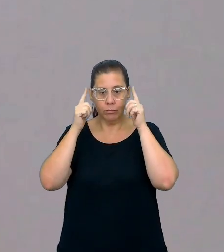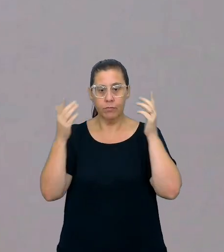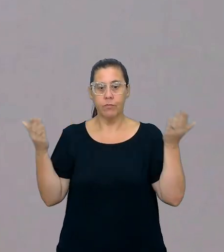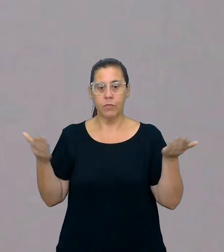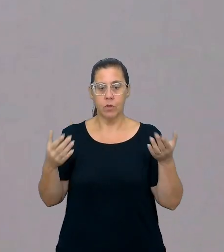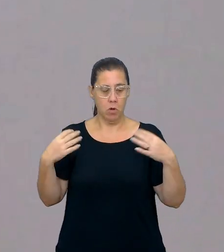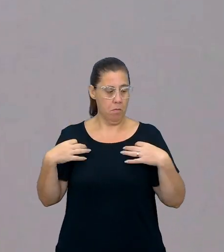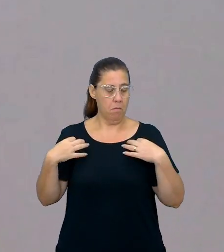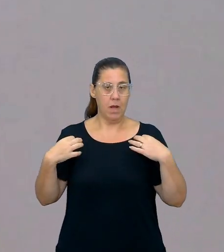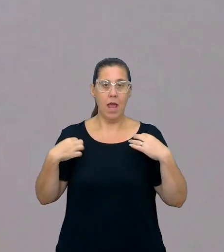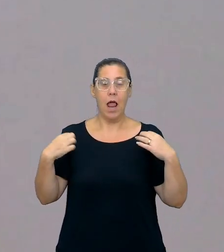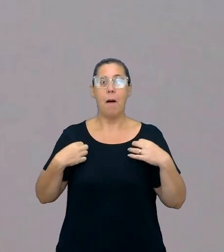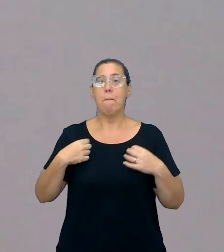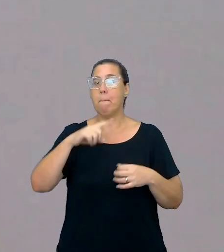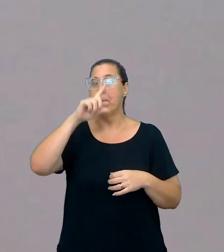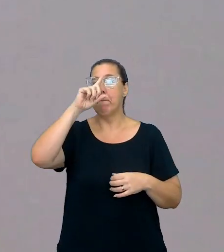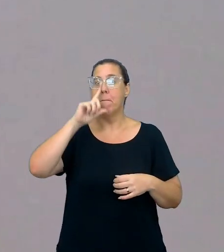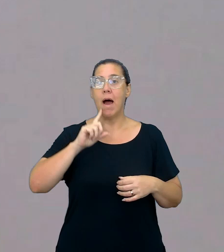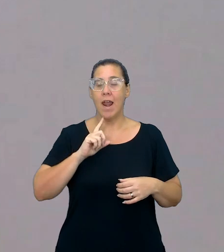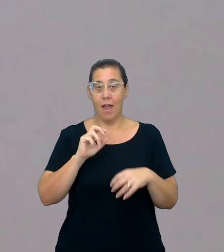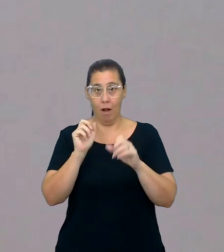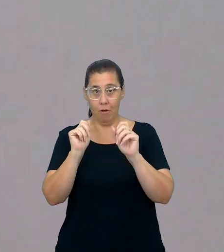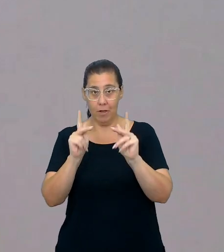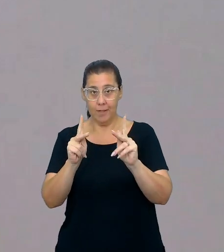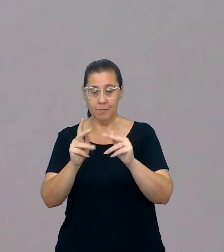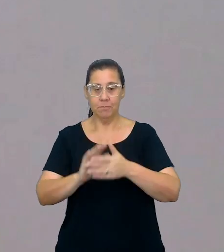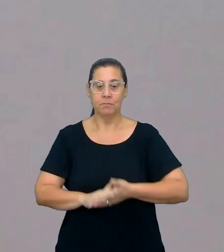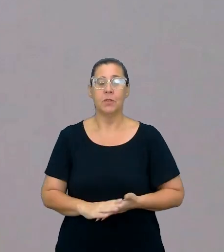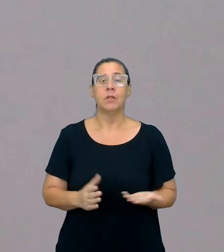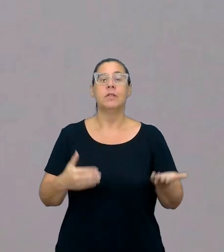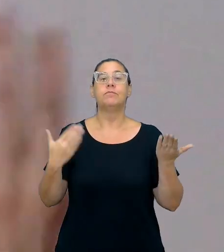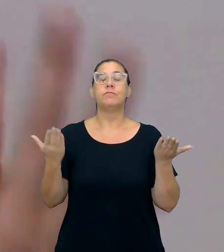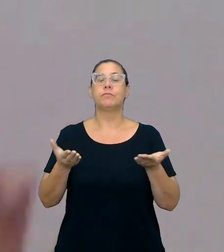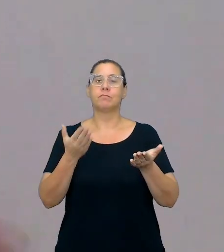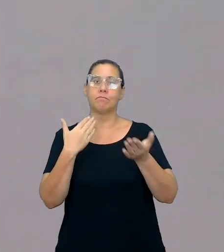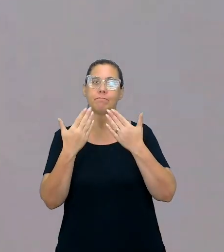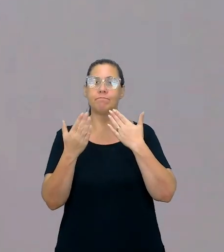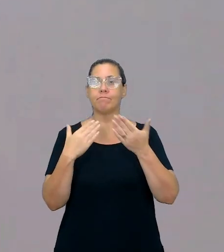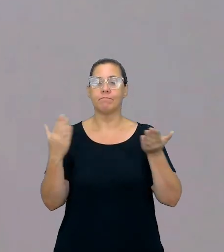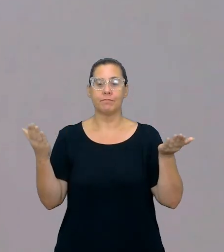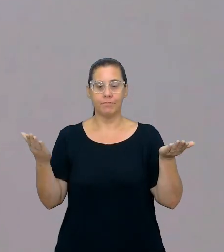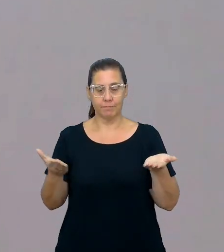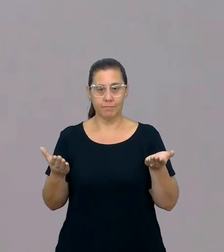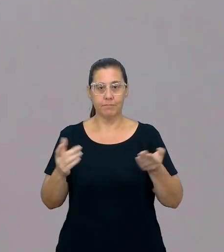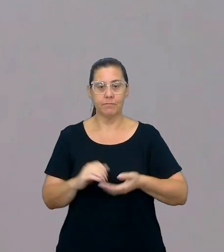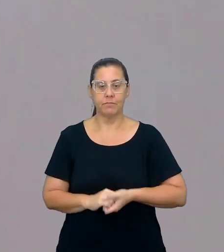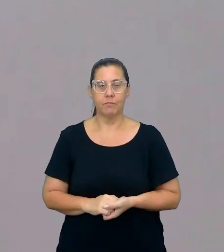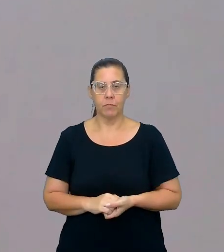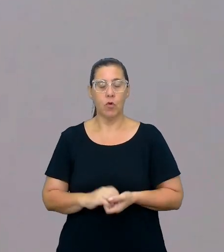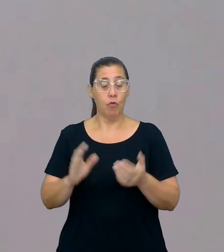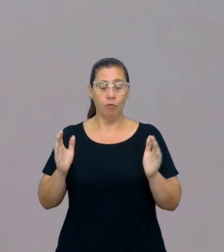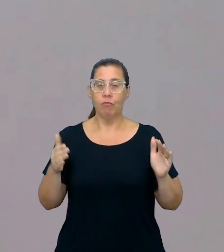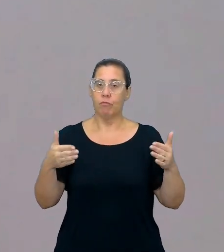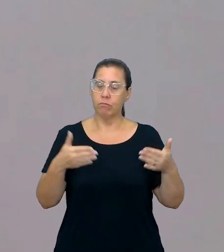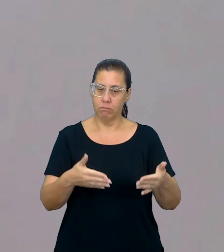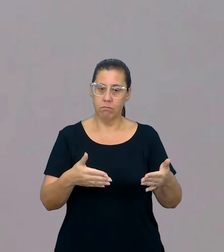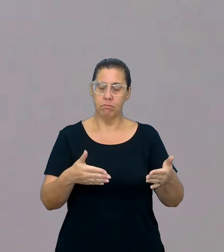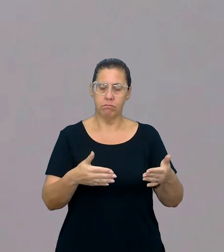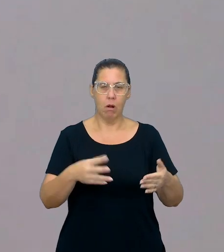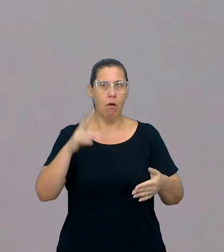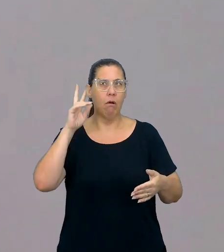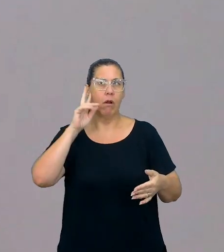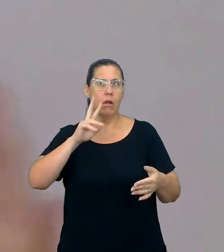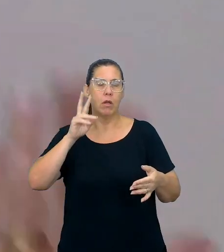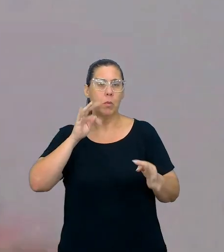hoje eu estou com uma blusa amarela, tá? Em nossa conversa hoje, tem como foco